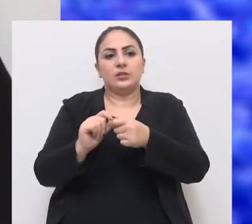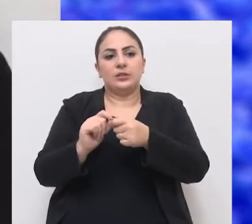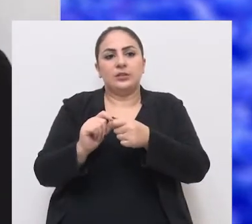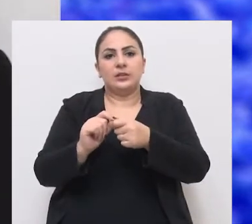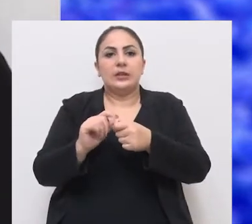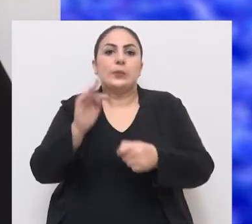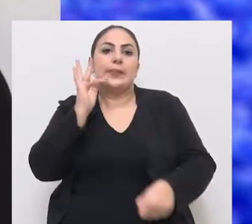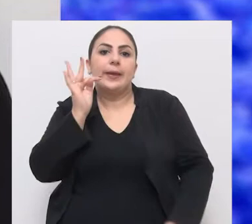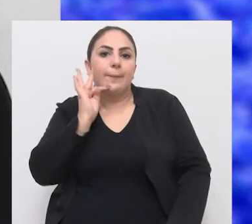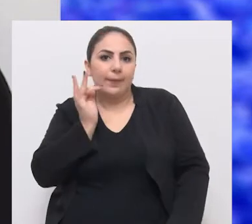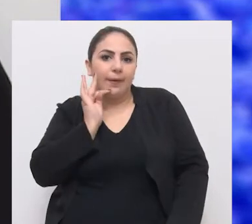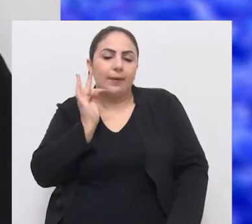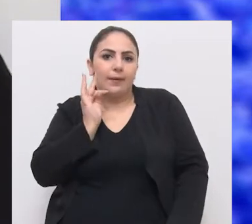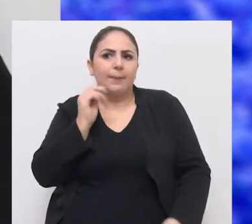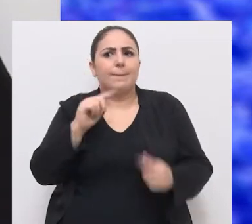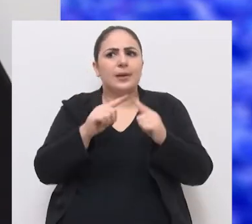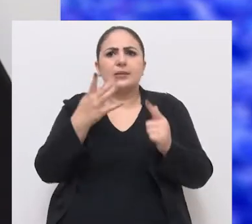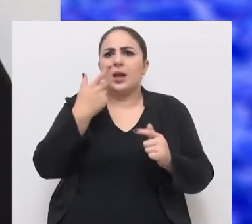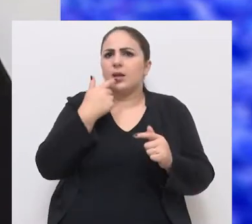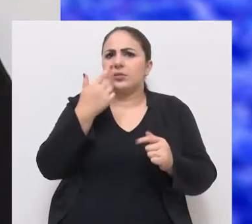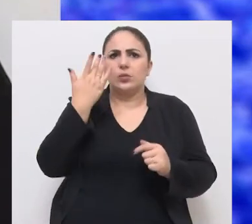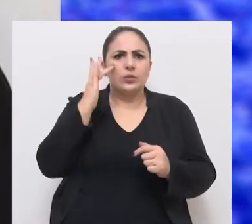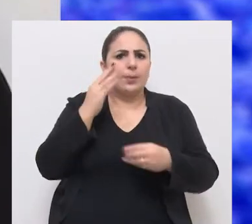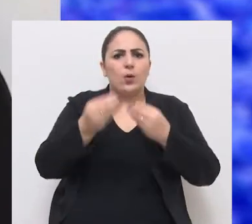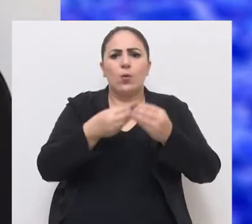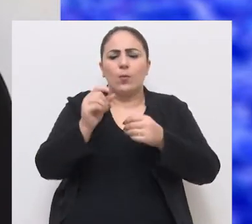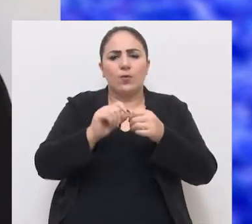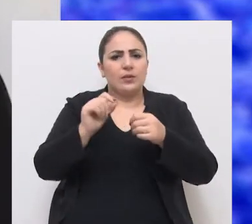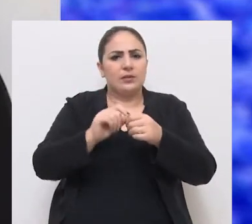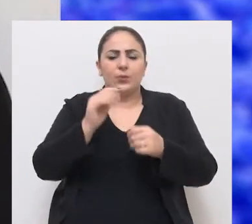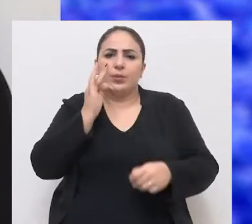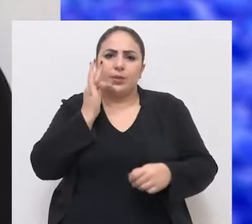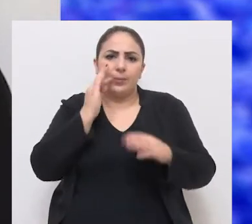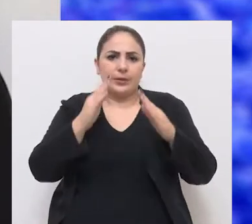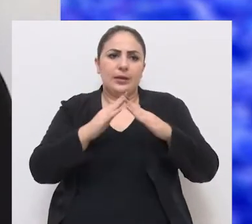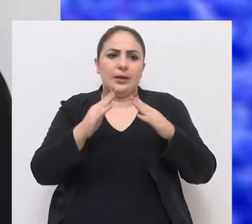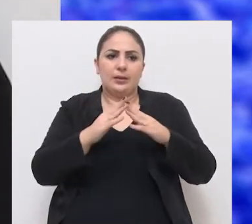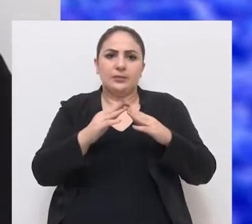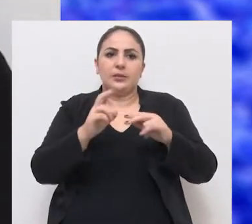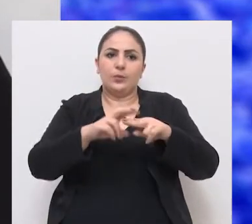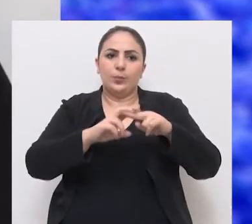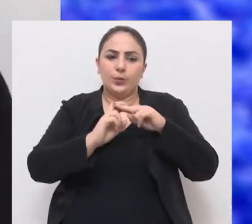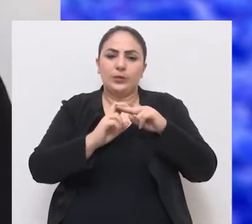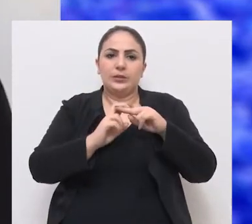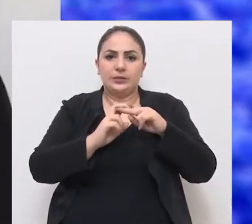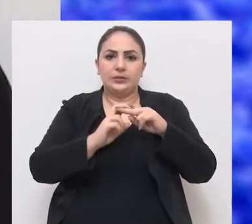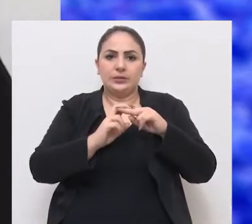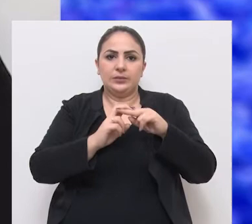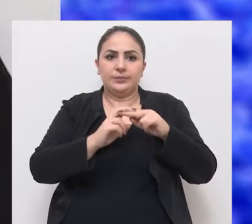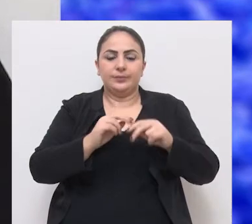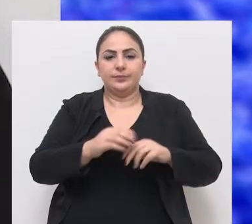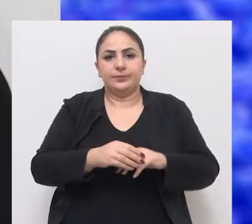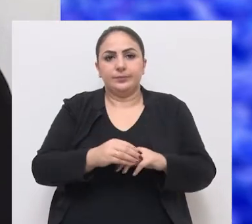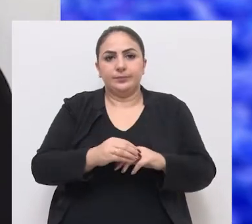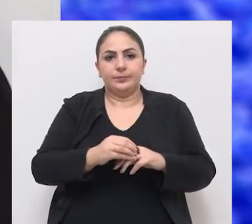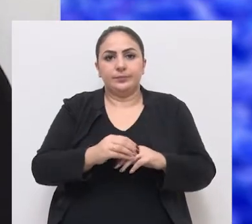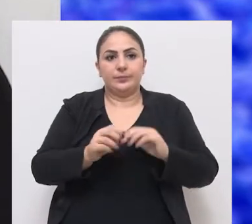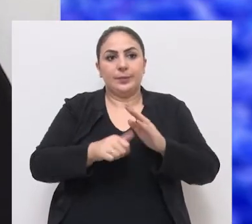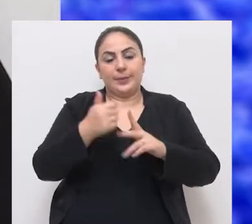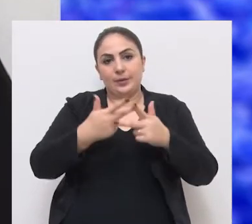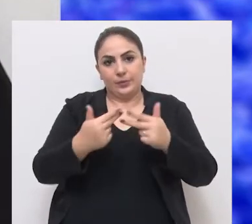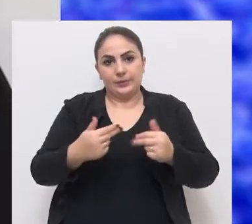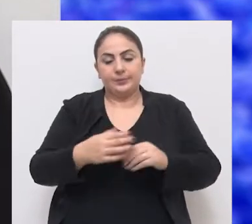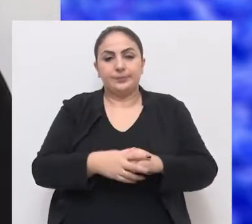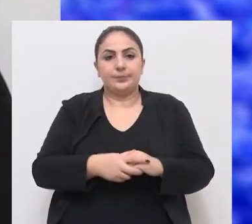vai fazer a tarefa de casa, mas a criança não sabe como cumprir a tarefa, né? Então o princípio da eficácia, ele vem em